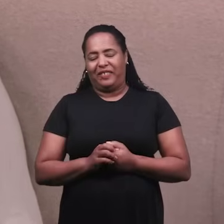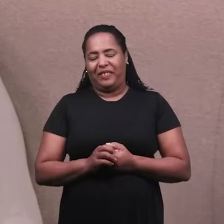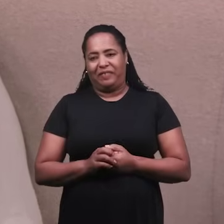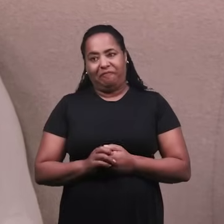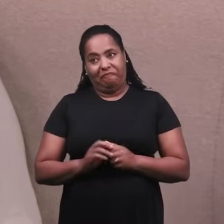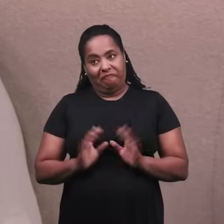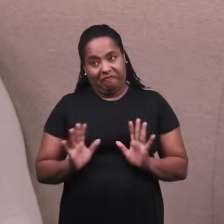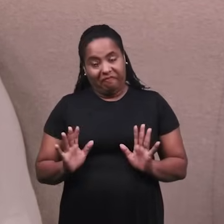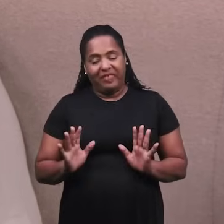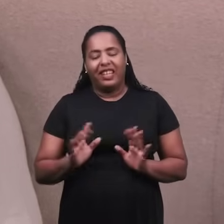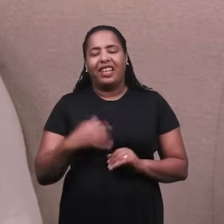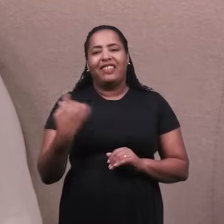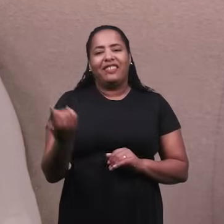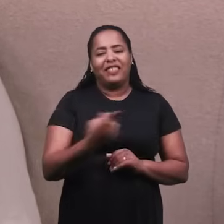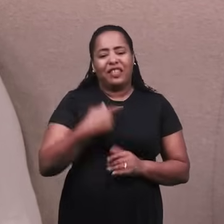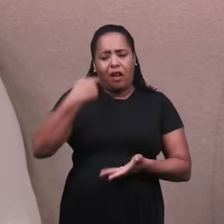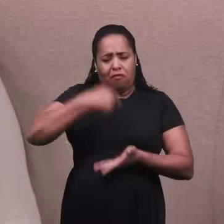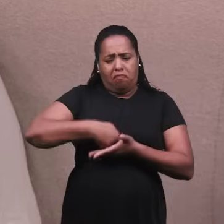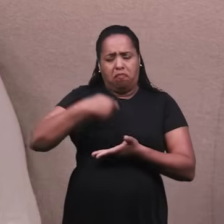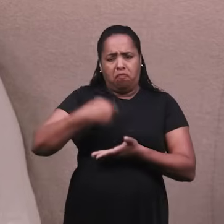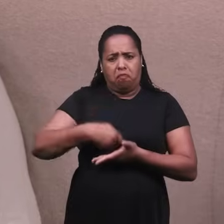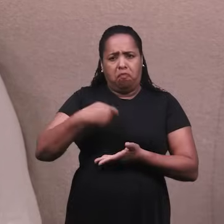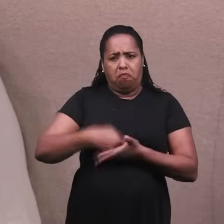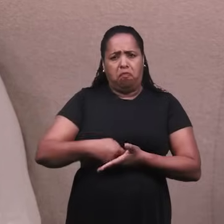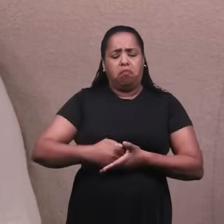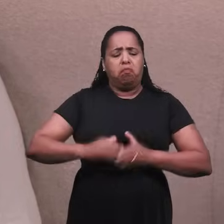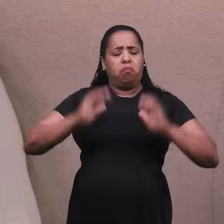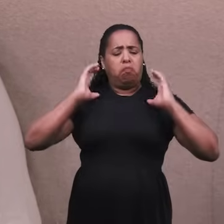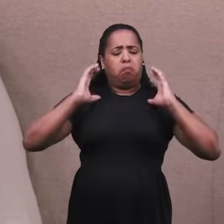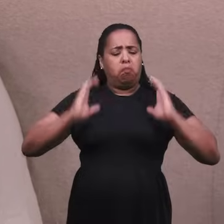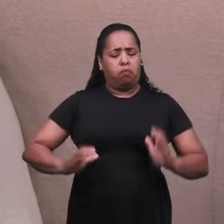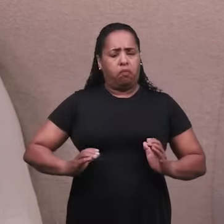para nós isso exige um posicionamento.